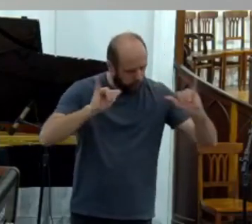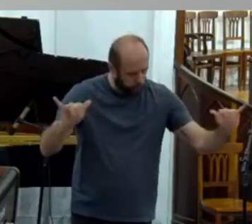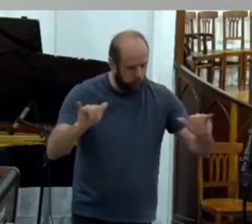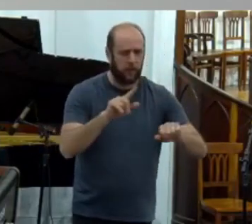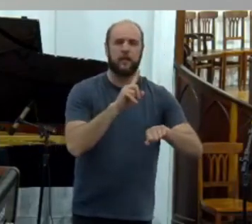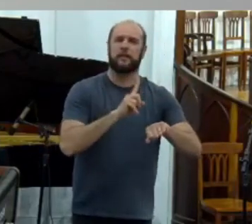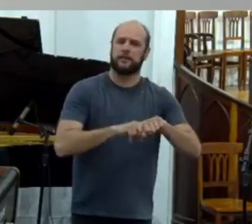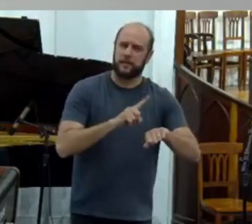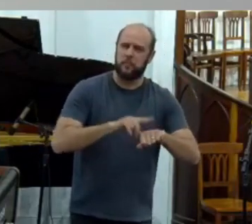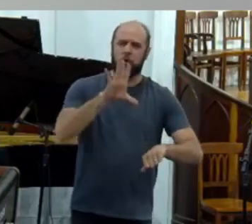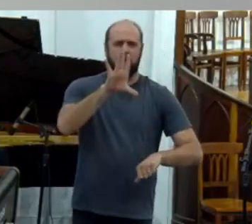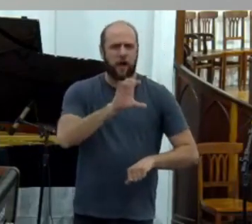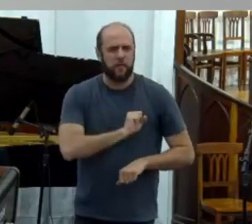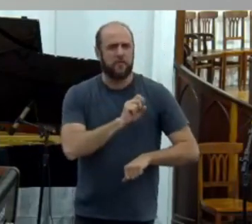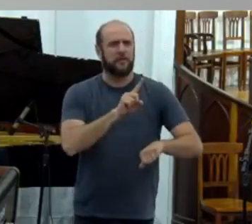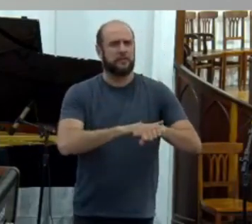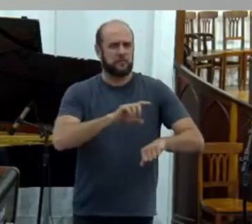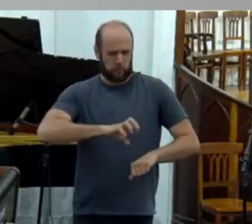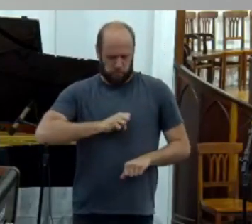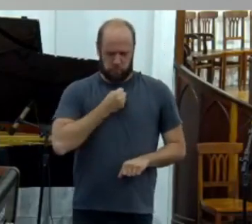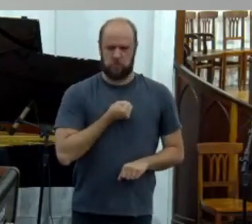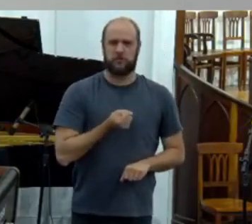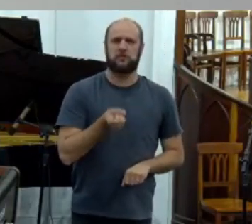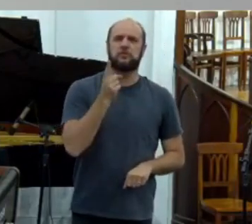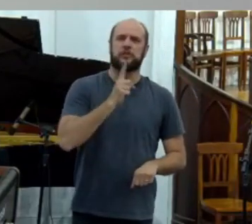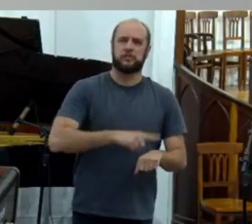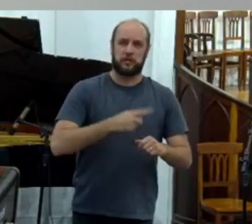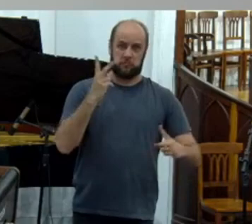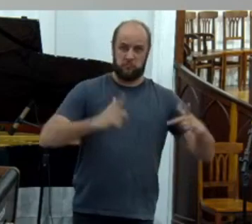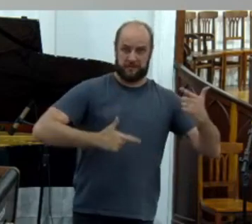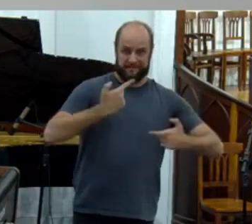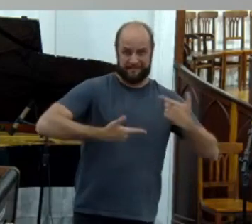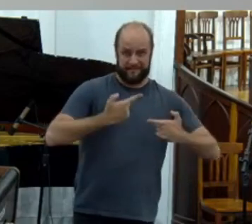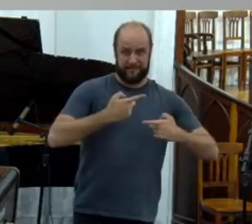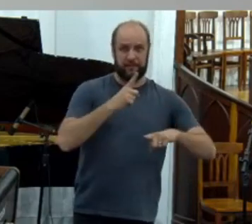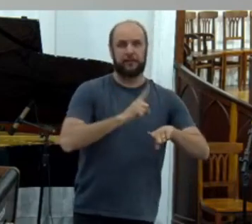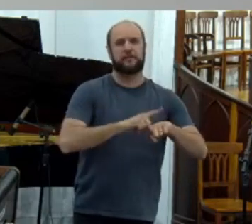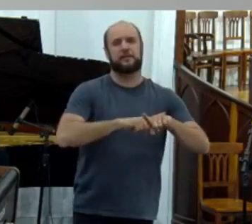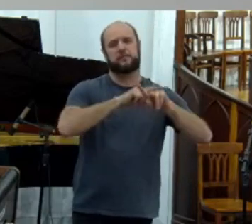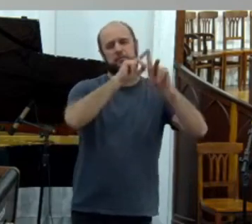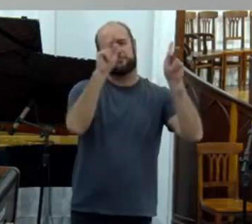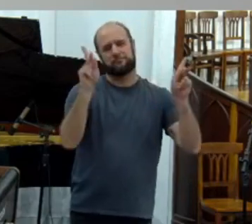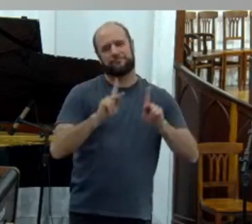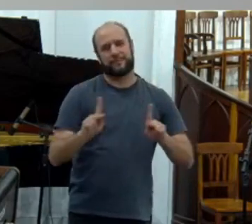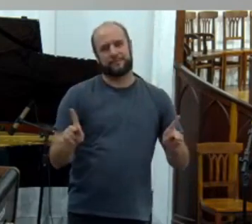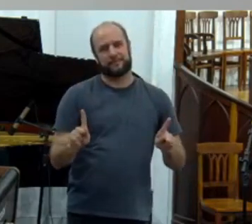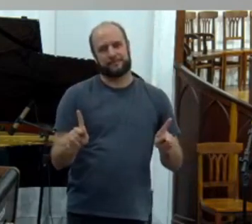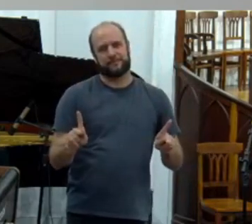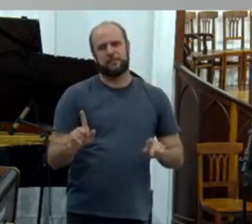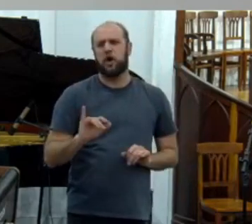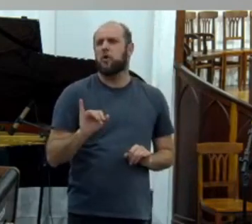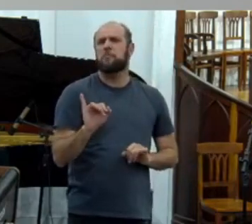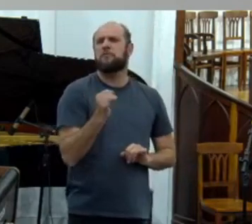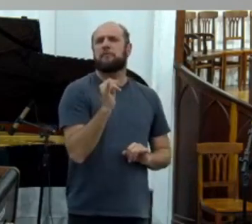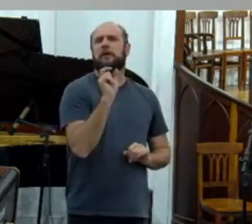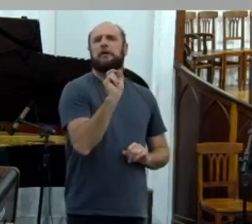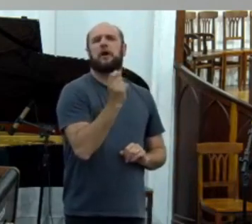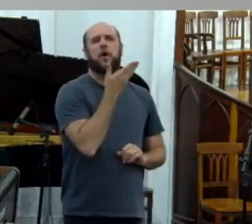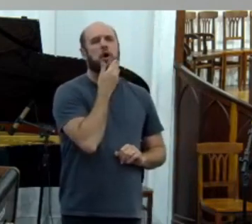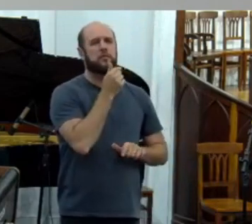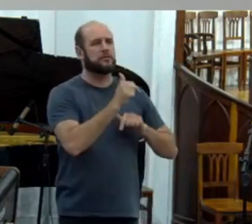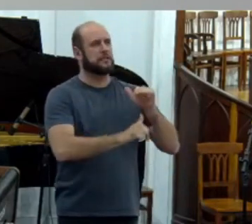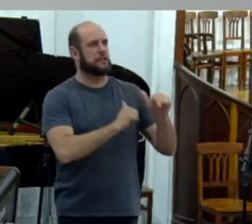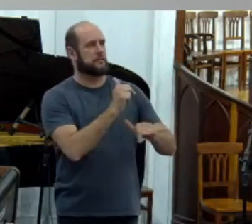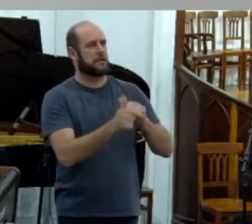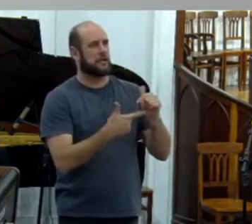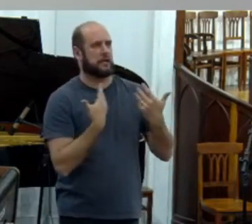falar, tempo de amar e tempo de odiar, tempo de guerra e tempo de paz. Que proveito tem o trabalhador naquilo com